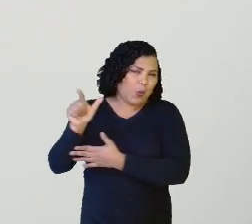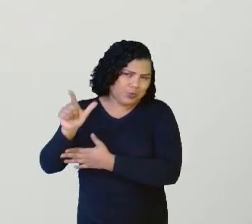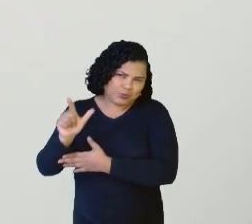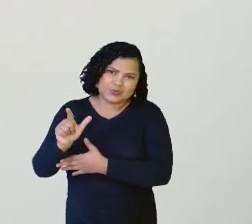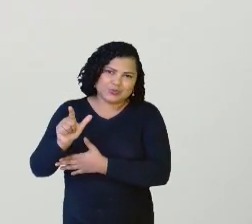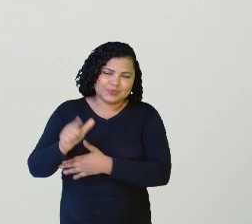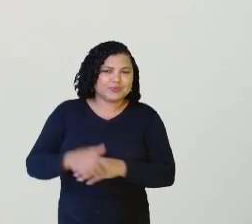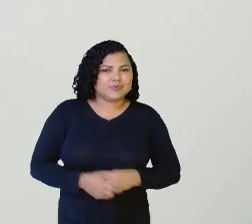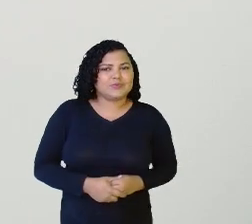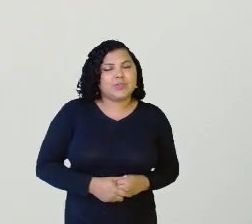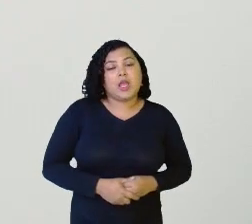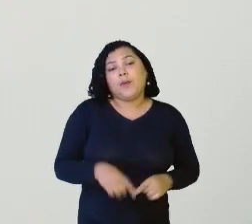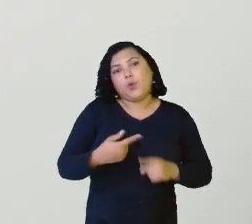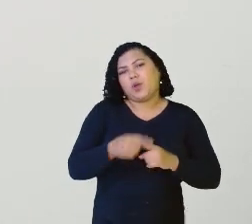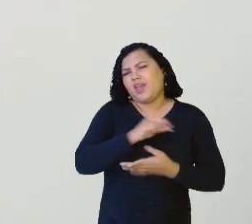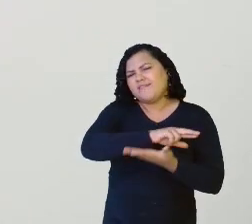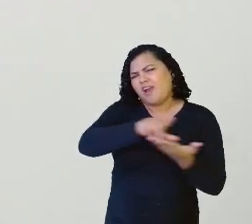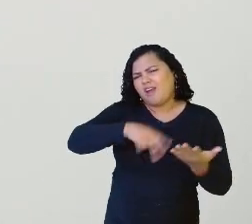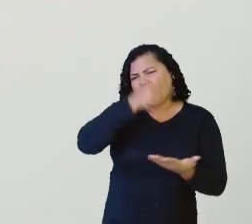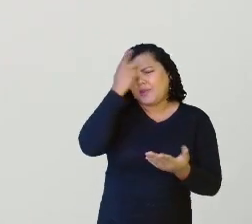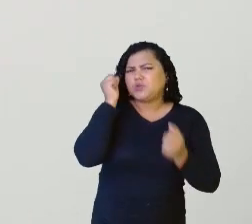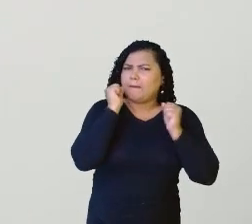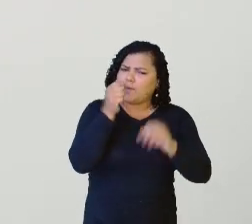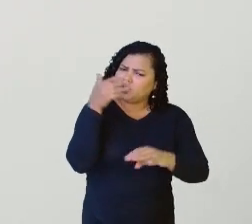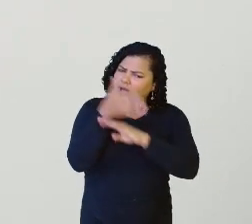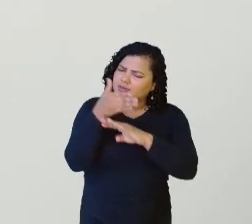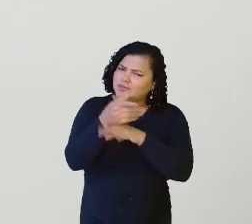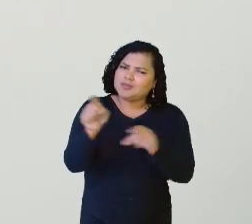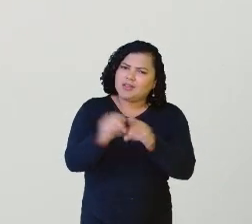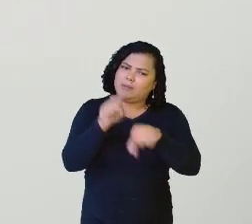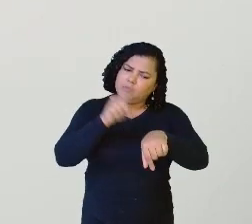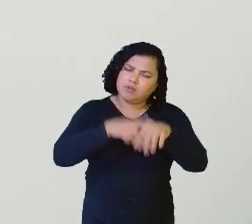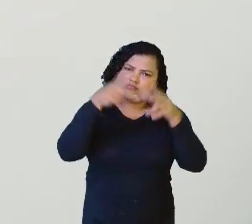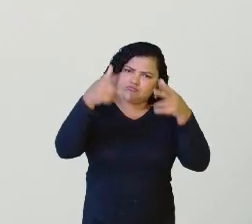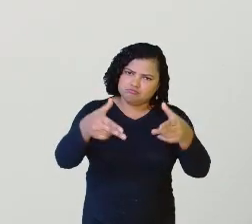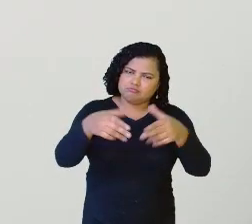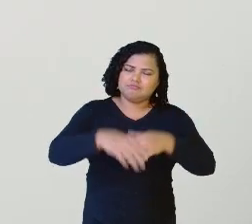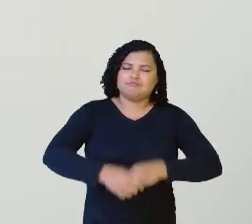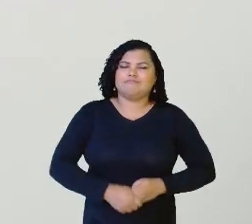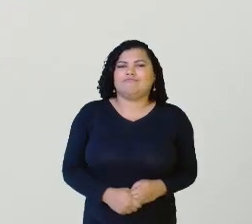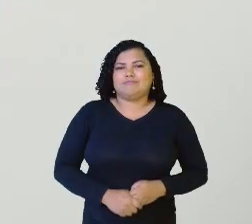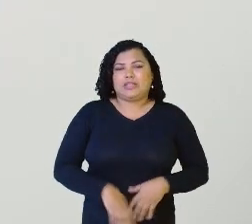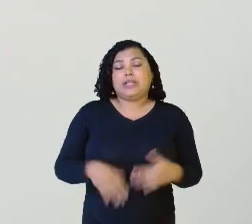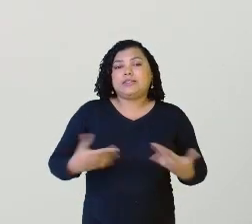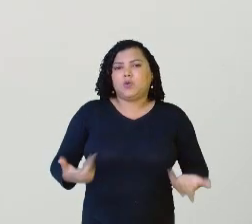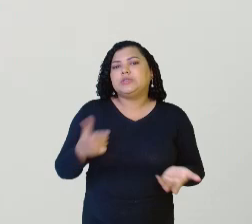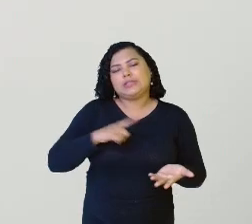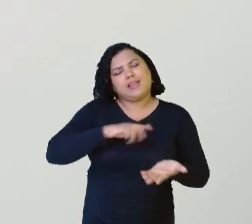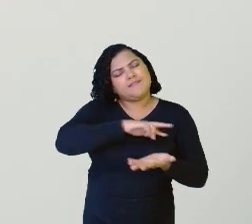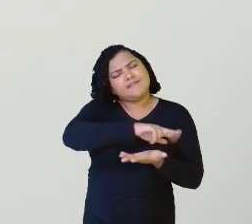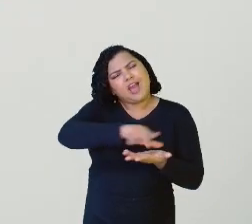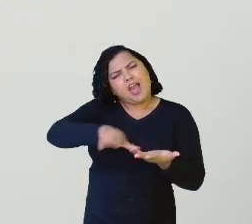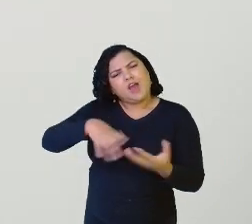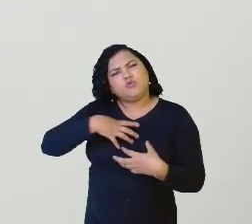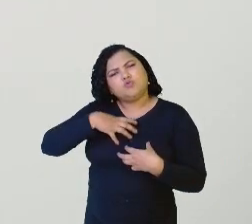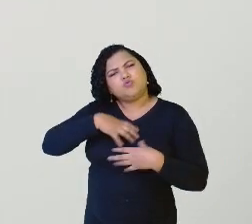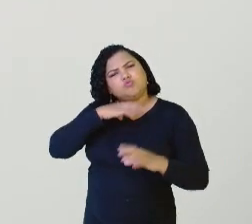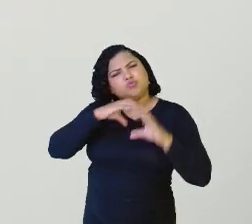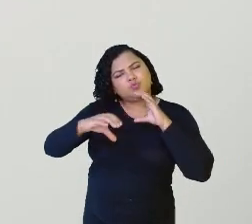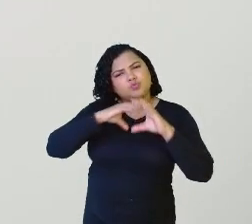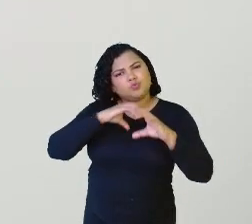de comunicação em massa, porque várias pessoas podem acessar ao mesmo tempo. Então, várias formas de comunicações são